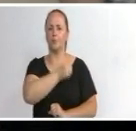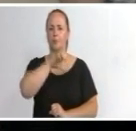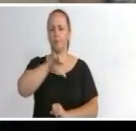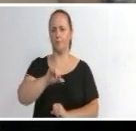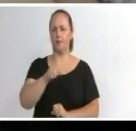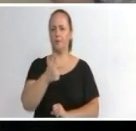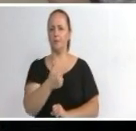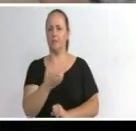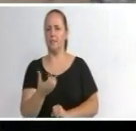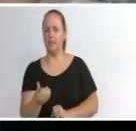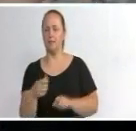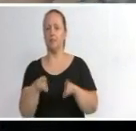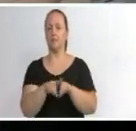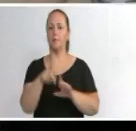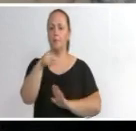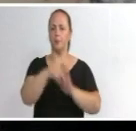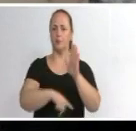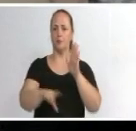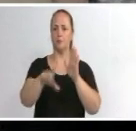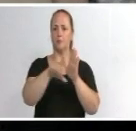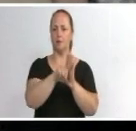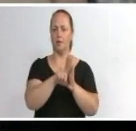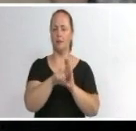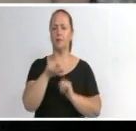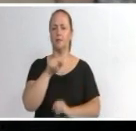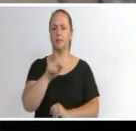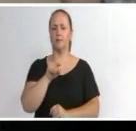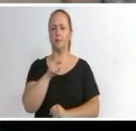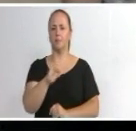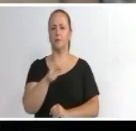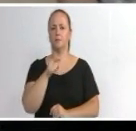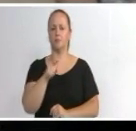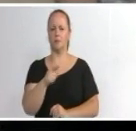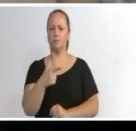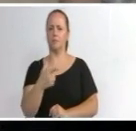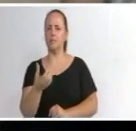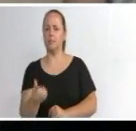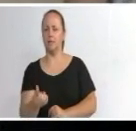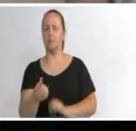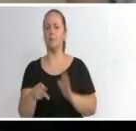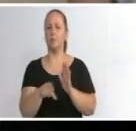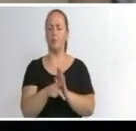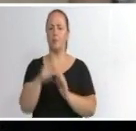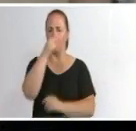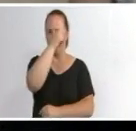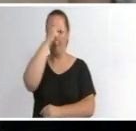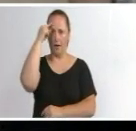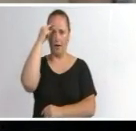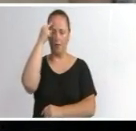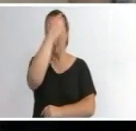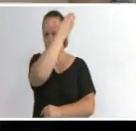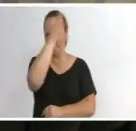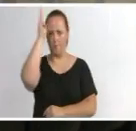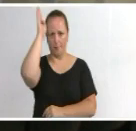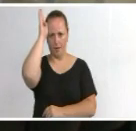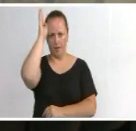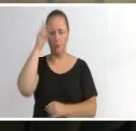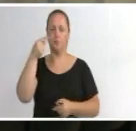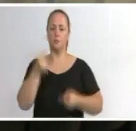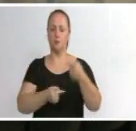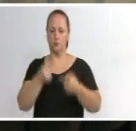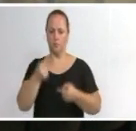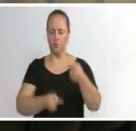de lei 7.136, de autoria dos vereadores Marcos da Rosa e Mário Hildebrand. Em discussão. Em votação